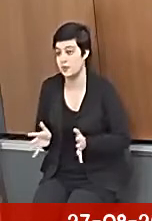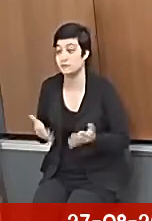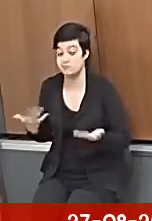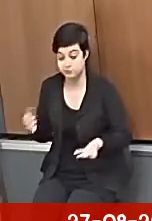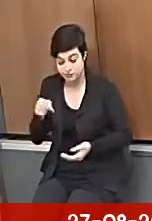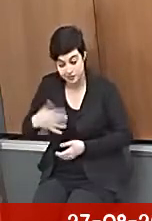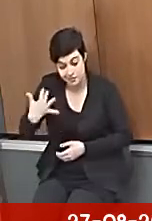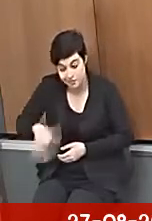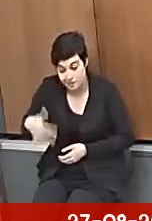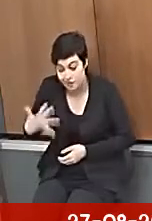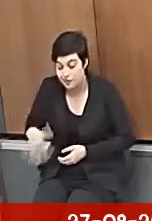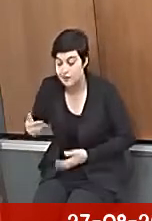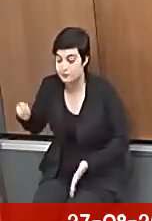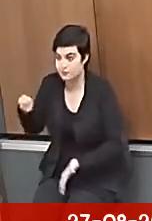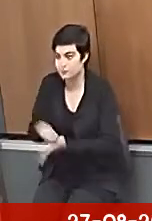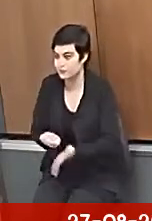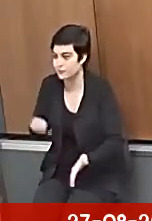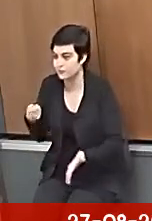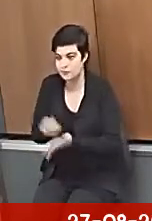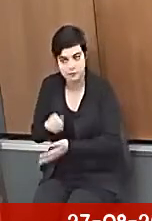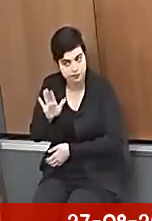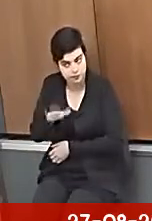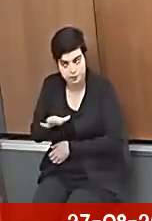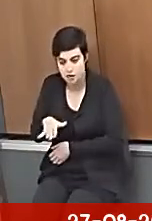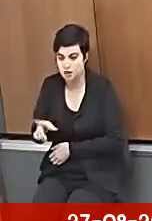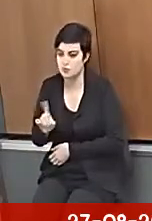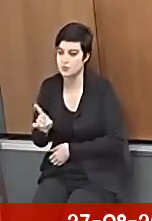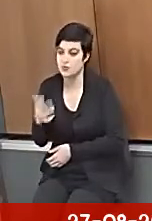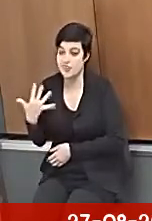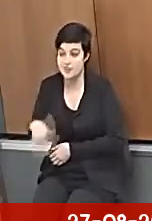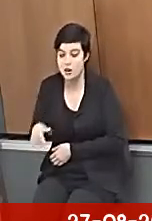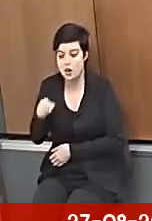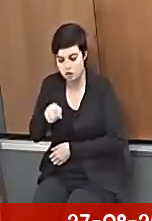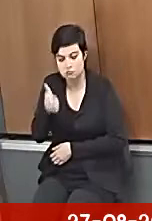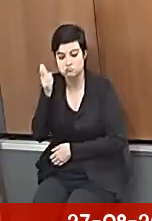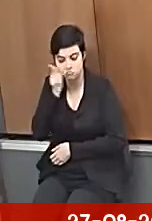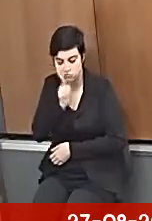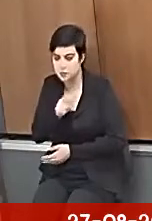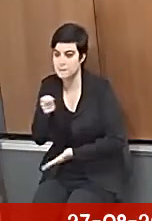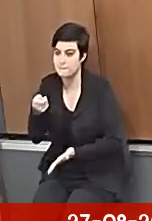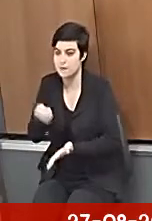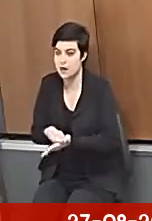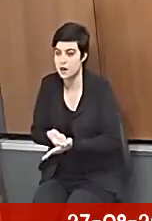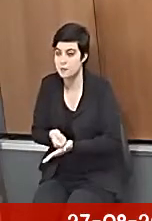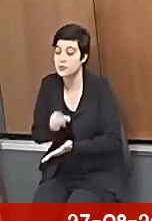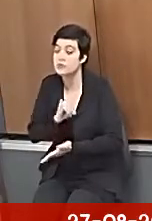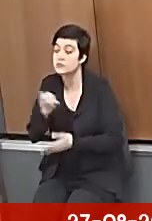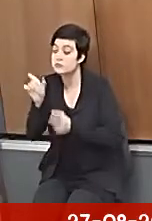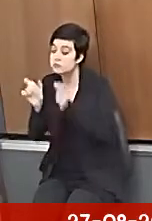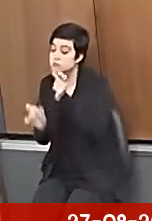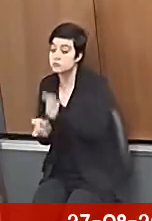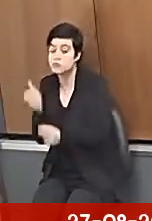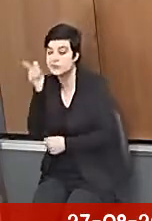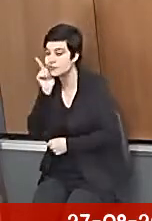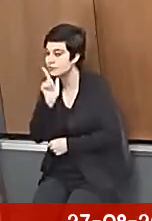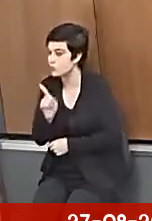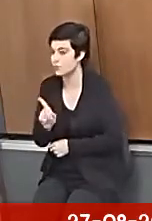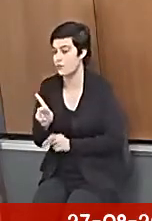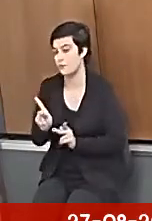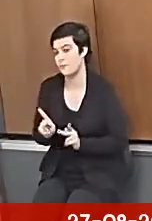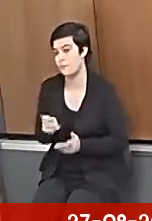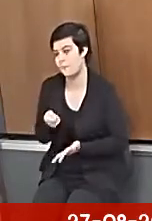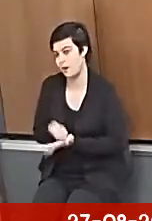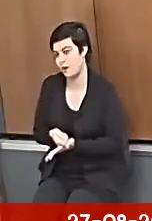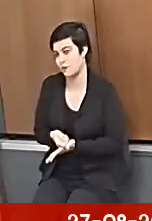caros e pagar - a marina não é coisa barata não ela tem condição de pagar agora entra quem não tem então